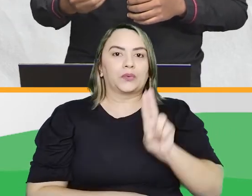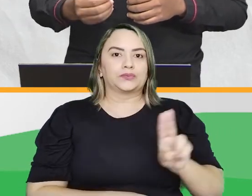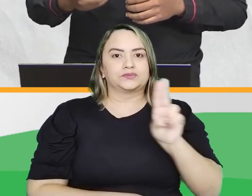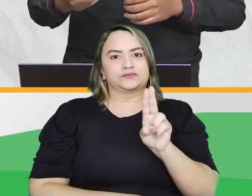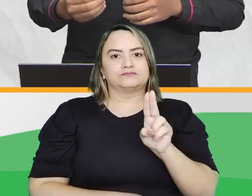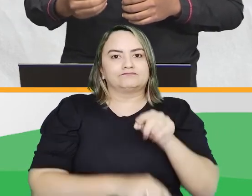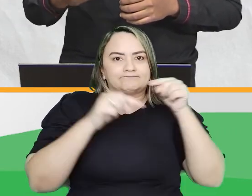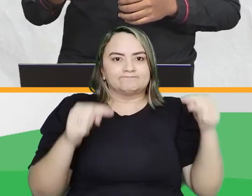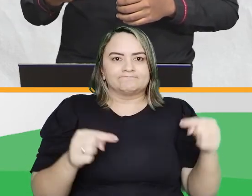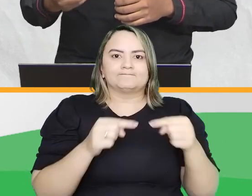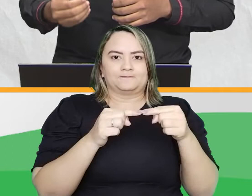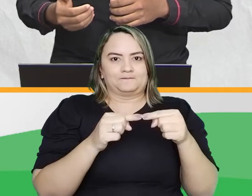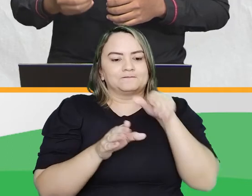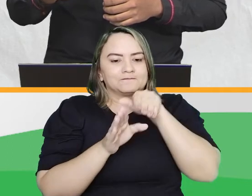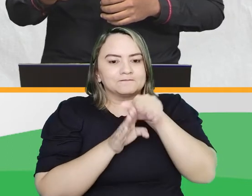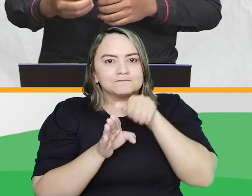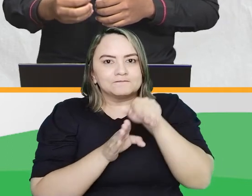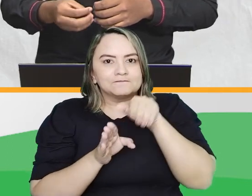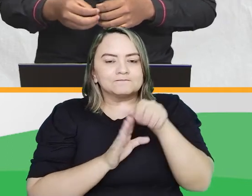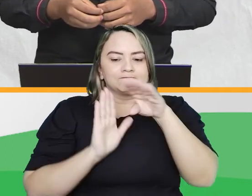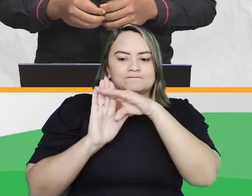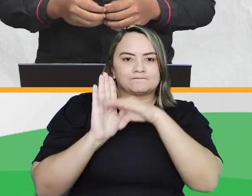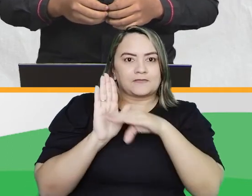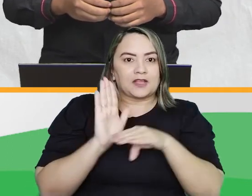elétrica fios de diâmetros recomendados às suas